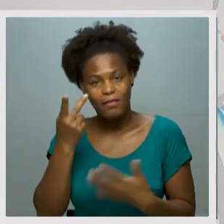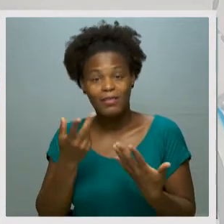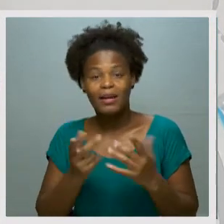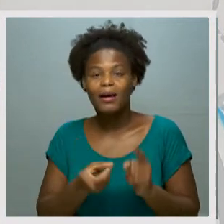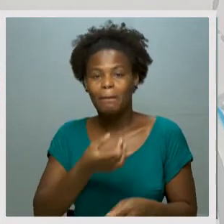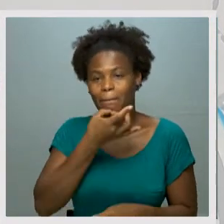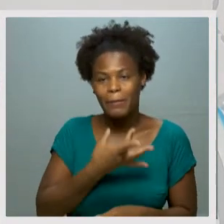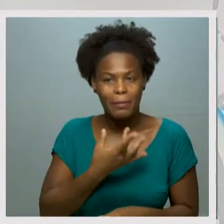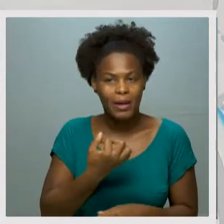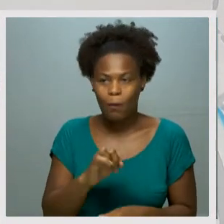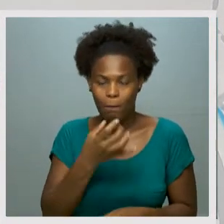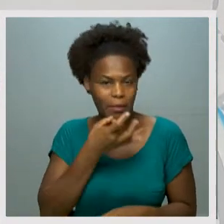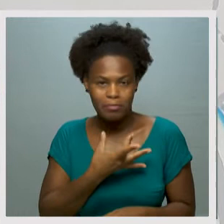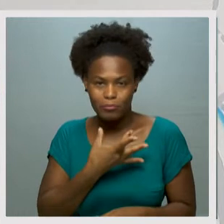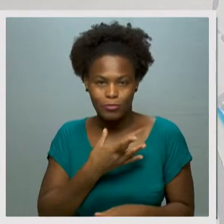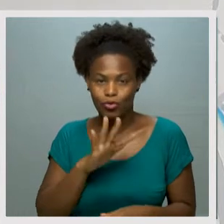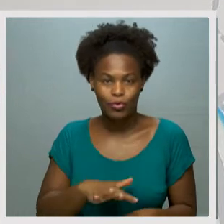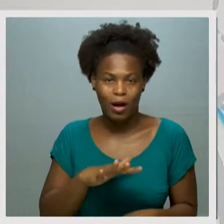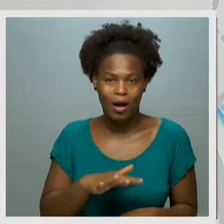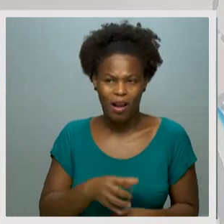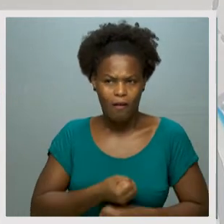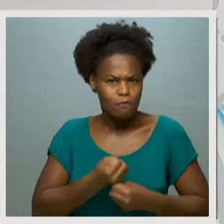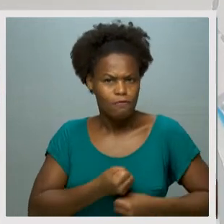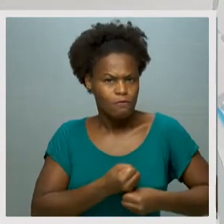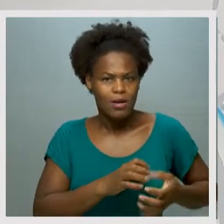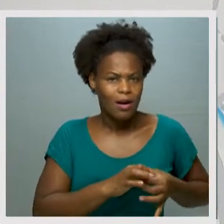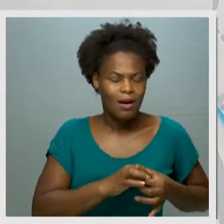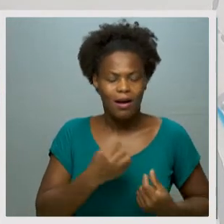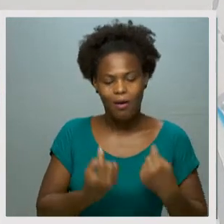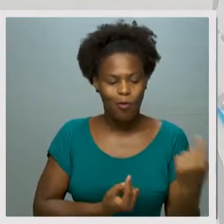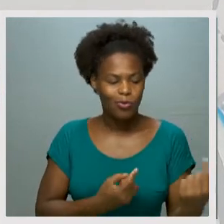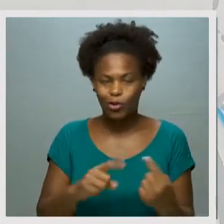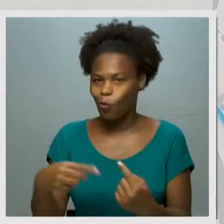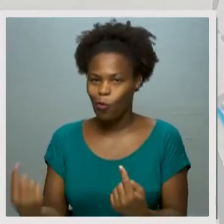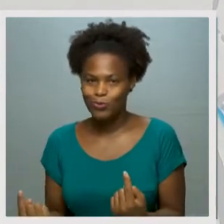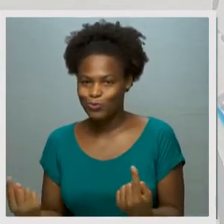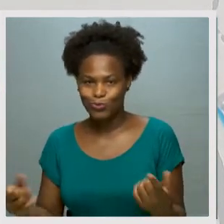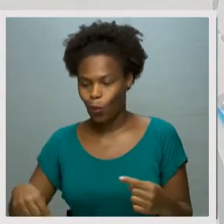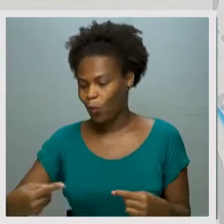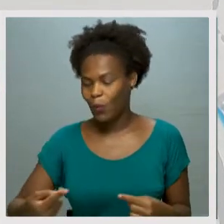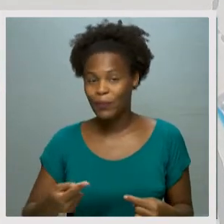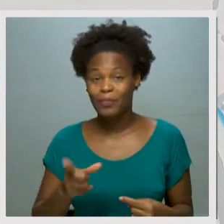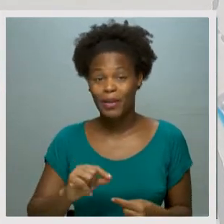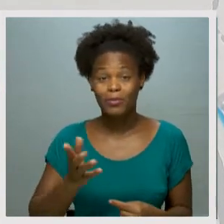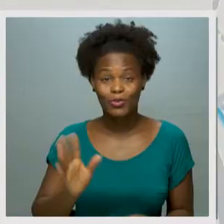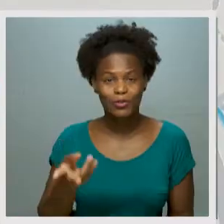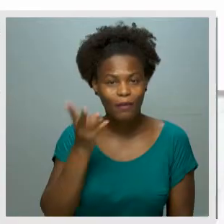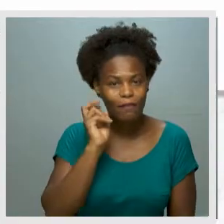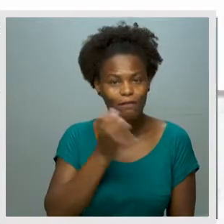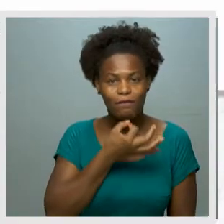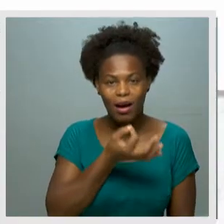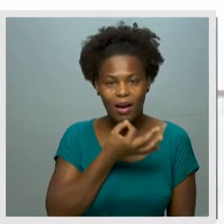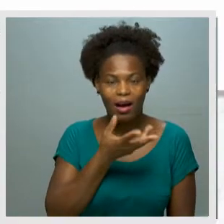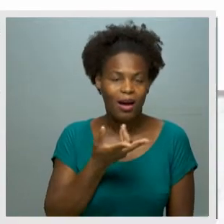viver, que não permite estarmos agarrados uns aos outros. Também já ouviu falar, de certeza,